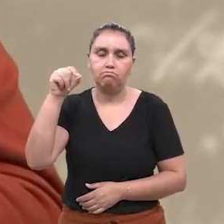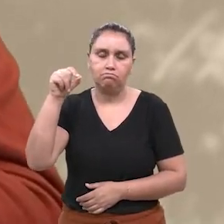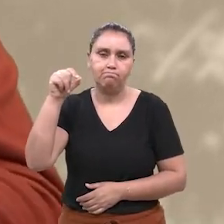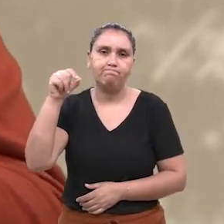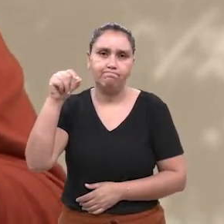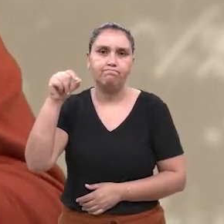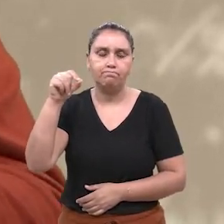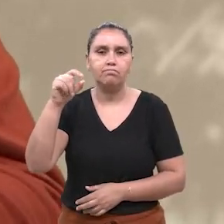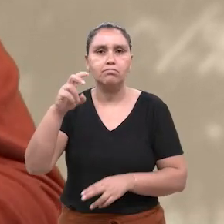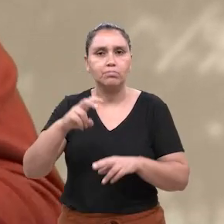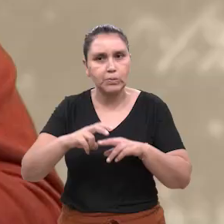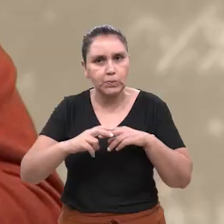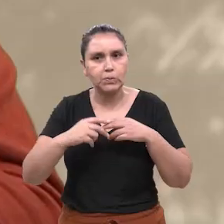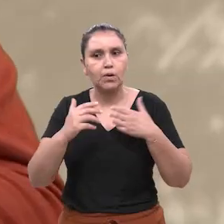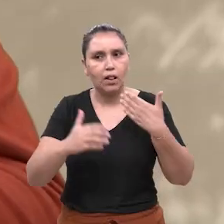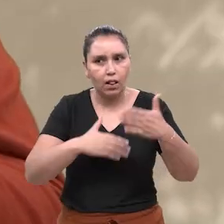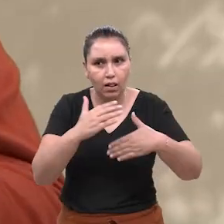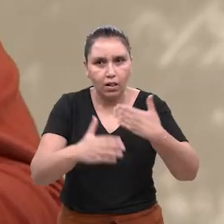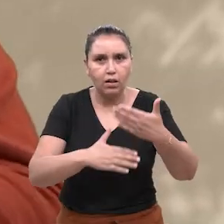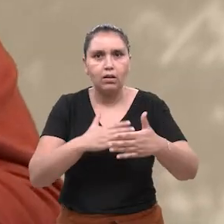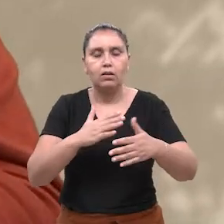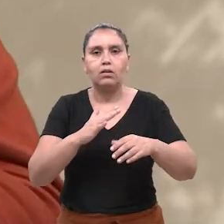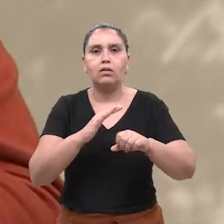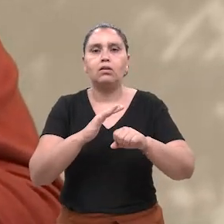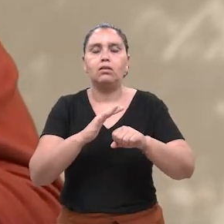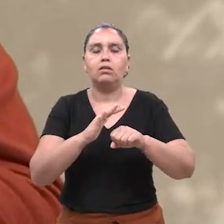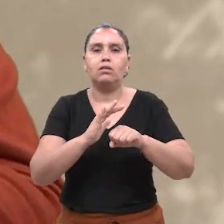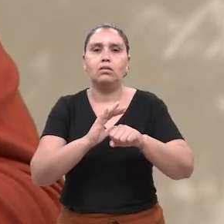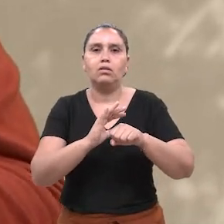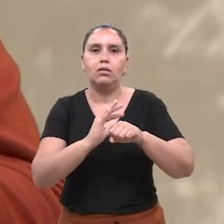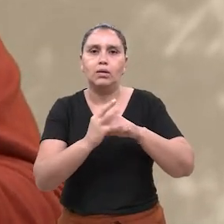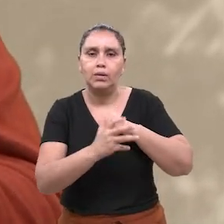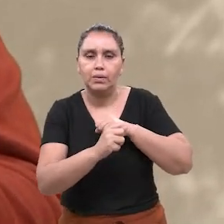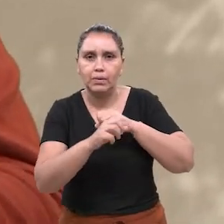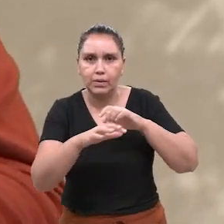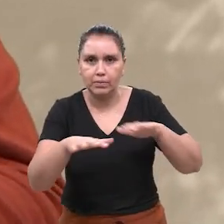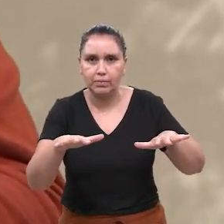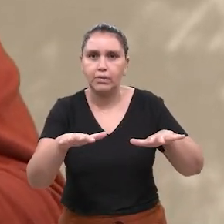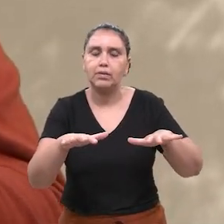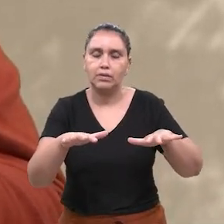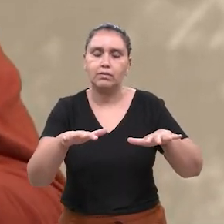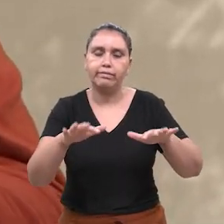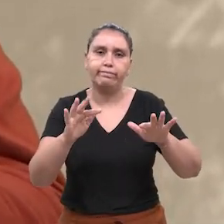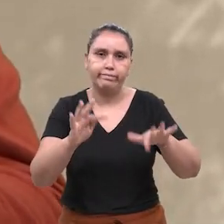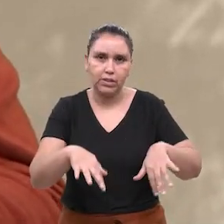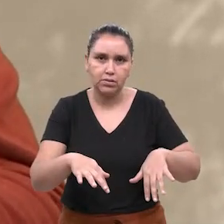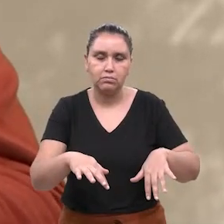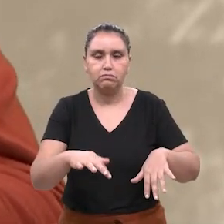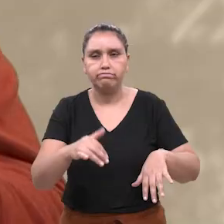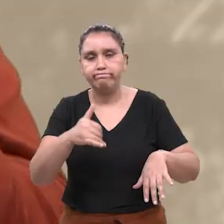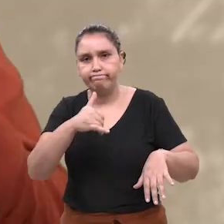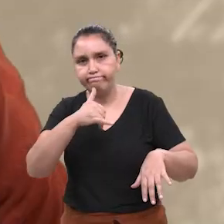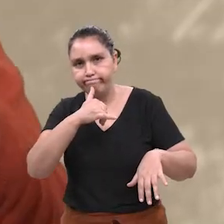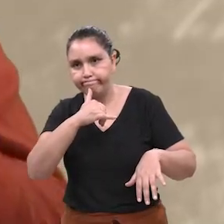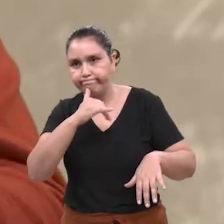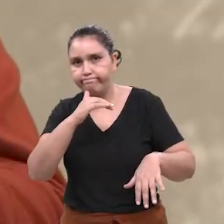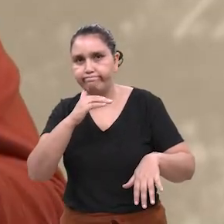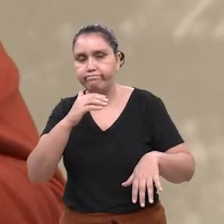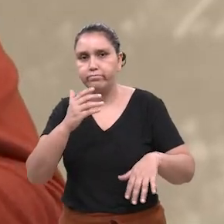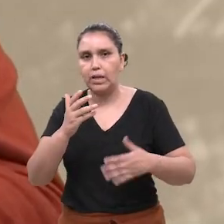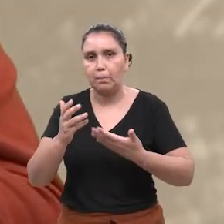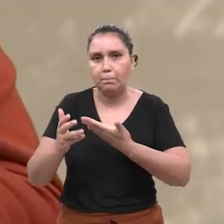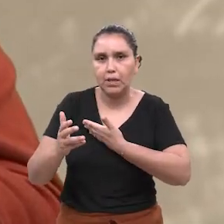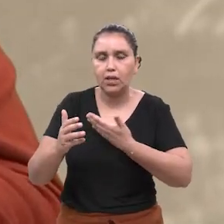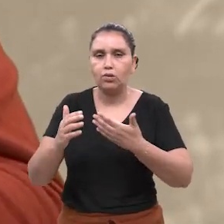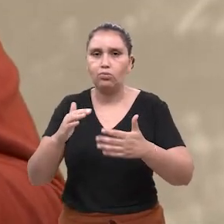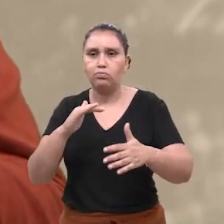Felizmente a gente conseguiu passar por essa pandemia, né? Infelizmente, assim, perdemos muitos amigos,